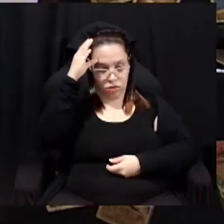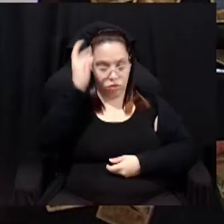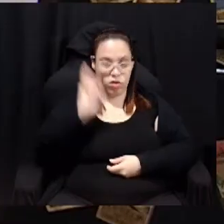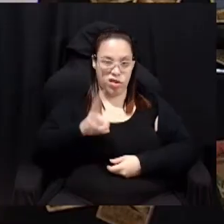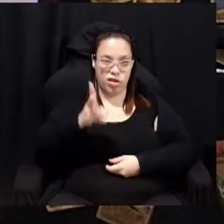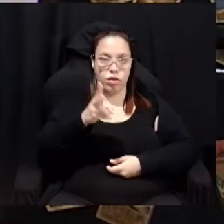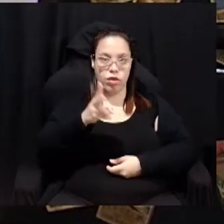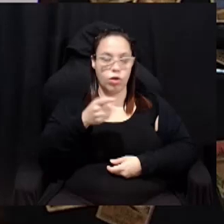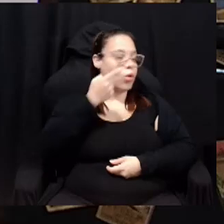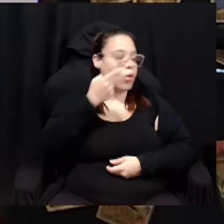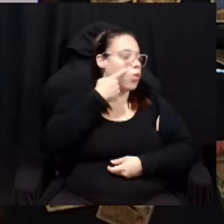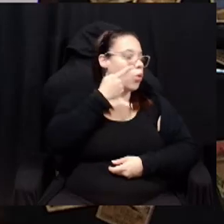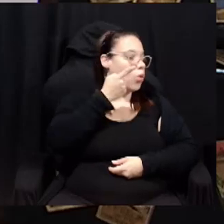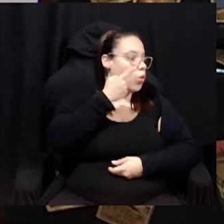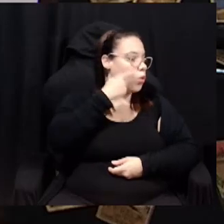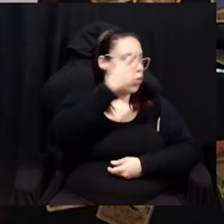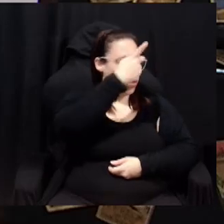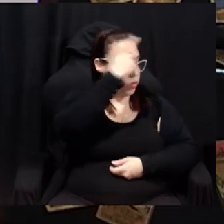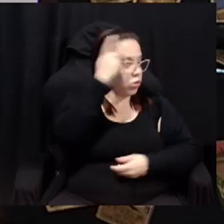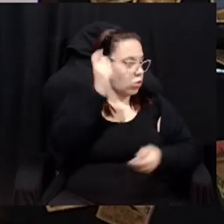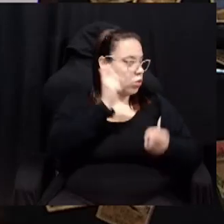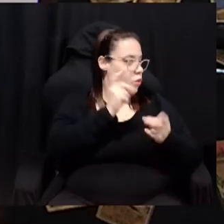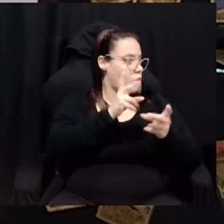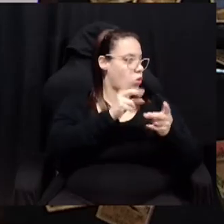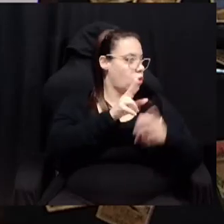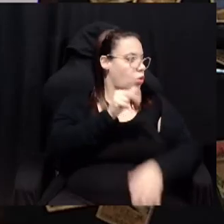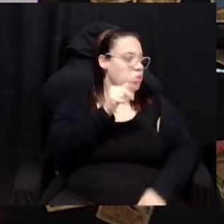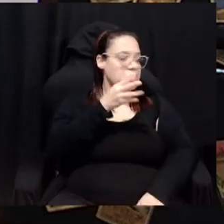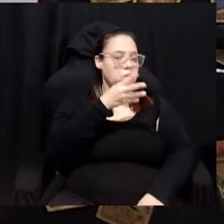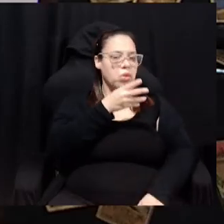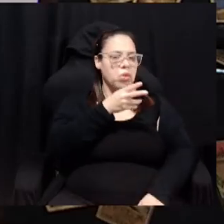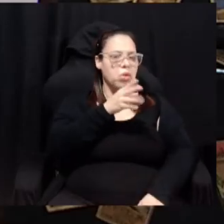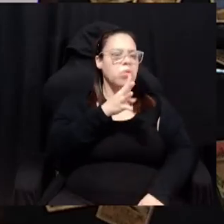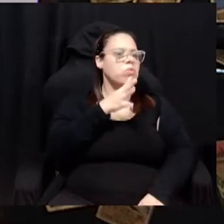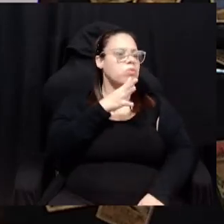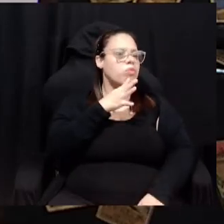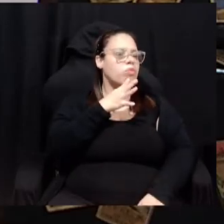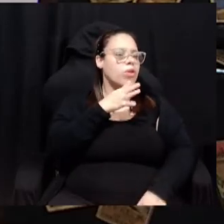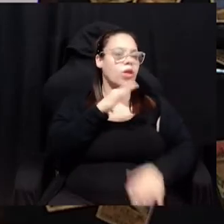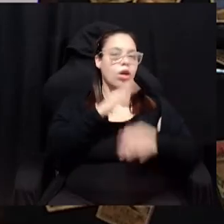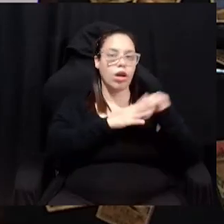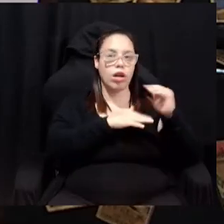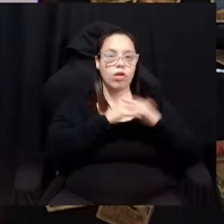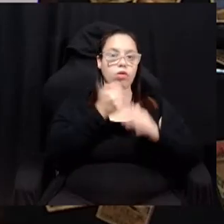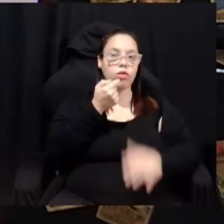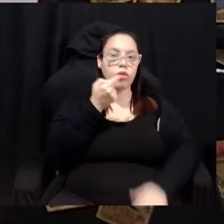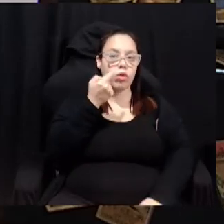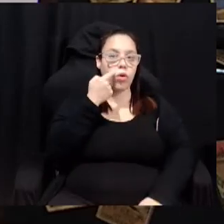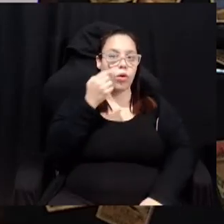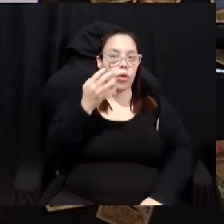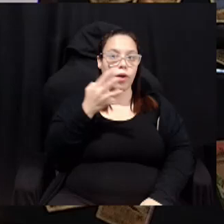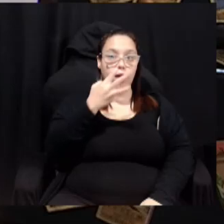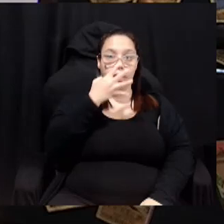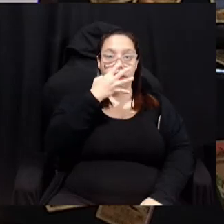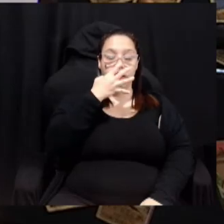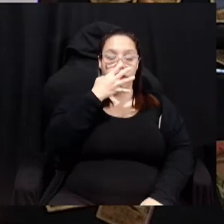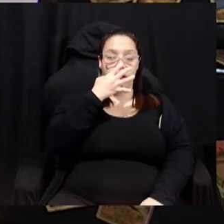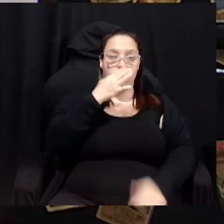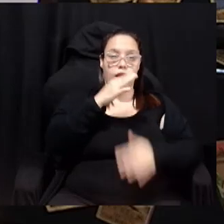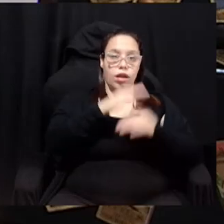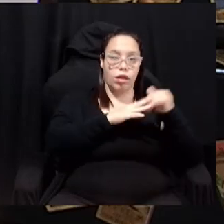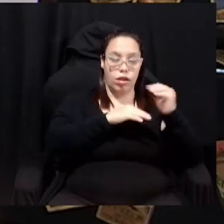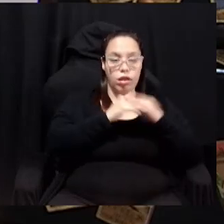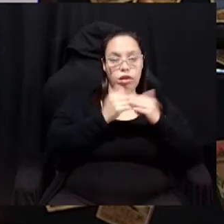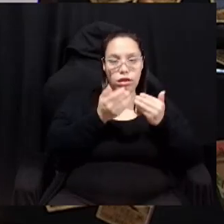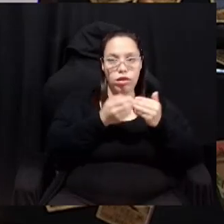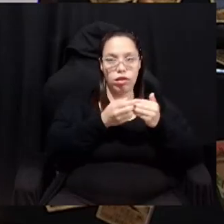a pessoa compra ali, eu falo, mas ela nunca não me conheceu, não me viu, ela viu o meu produto e ela se encantou com o produto, né? E eu sou o